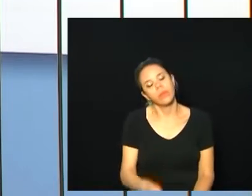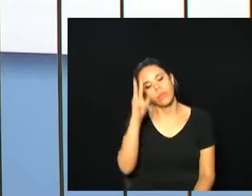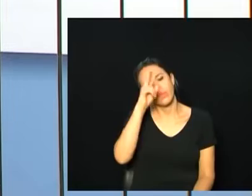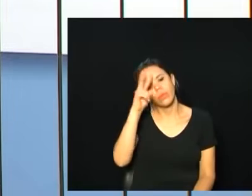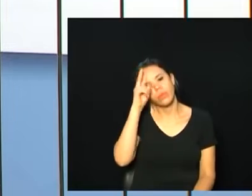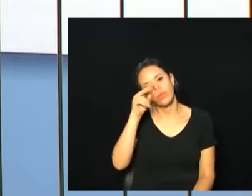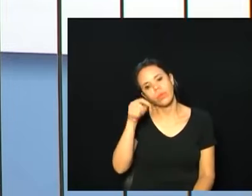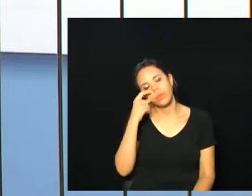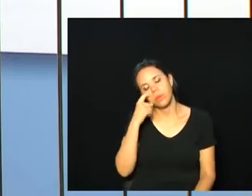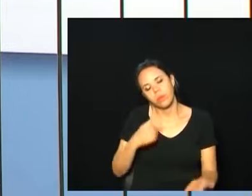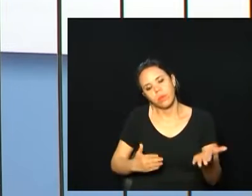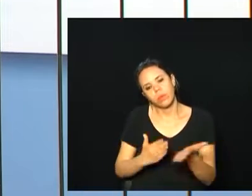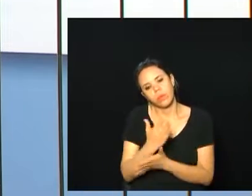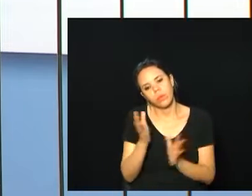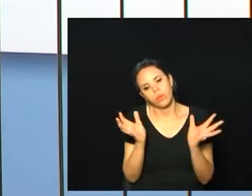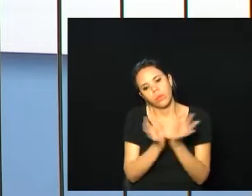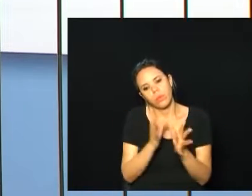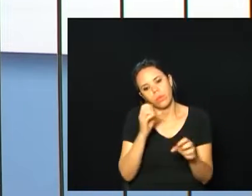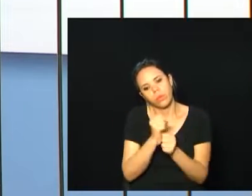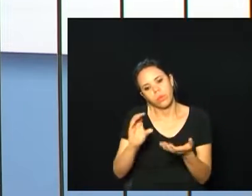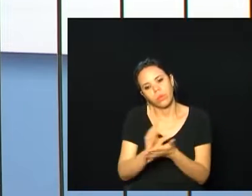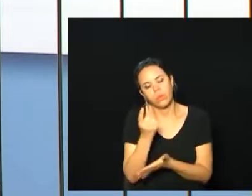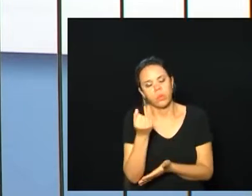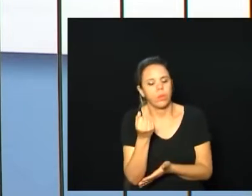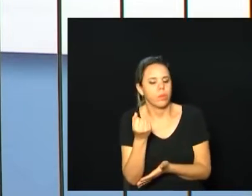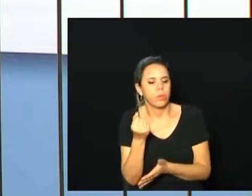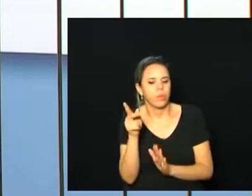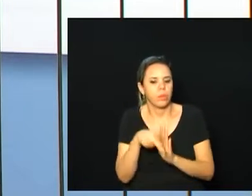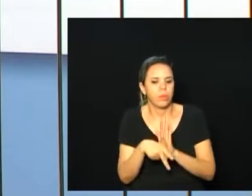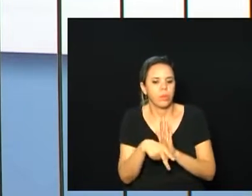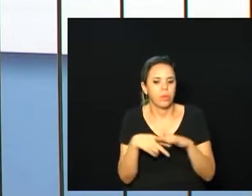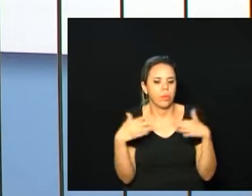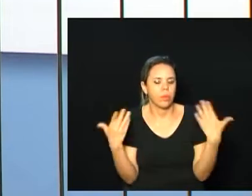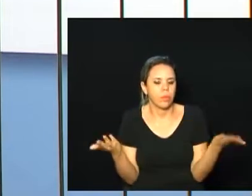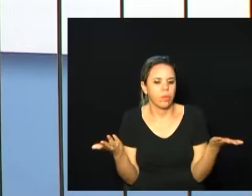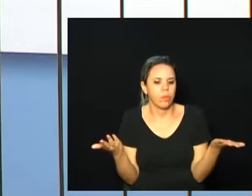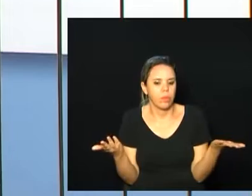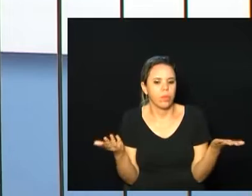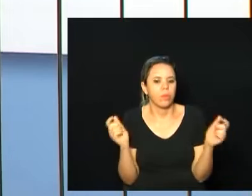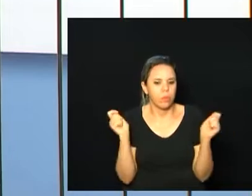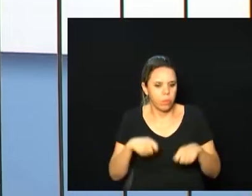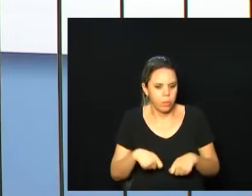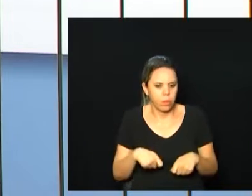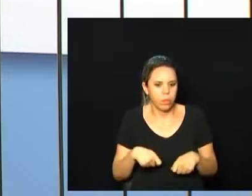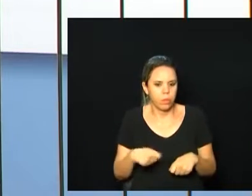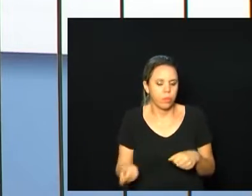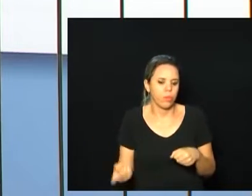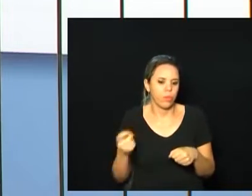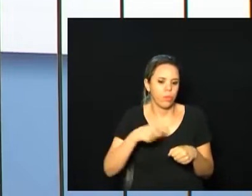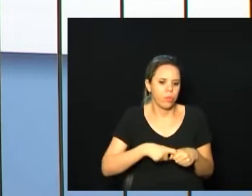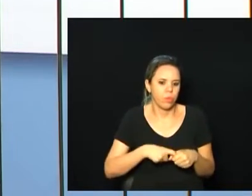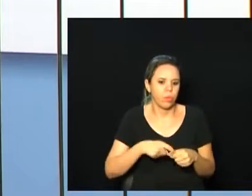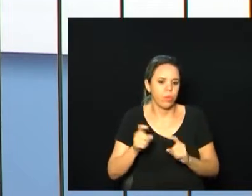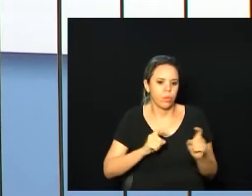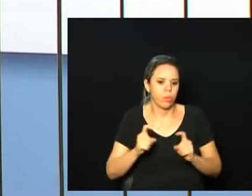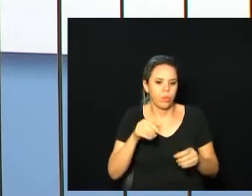que com essa aprovação pela Comissão de Finanças e Orçamento, esses projetos, então, ficam aptos para voltar à pauta